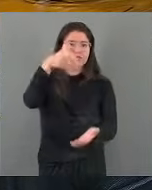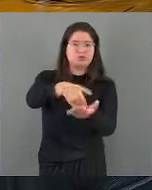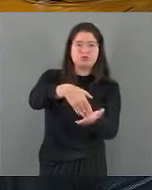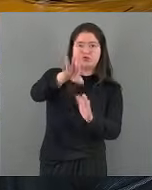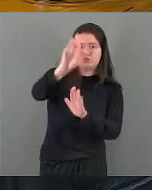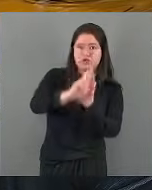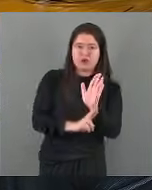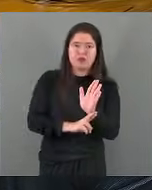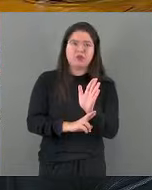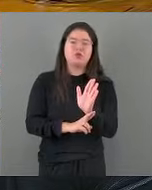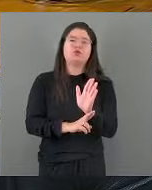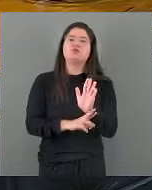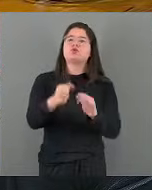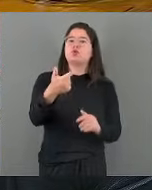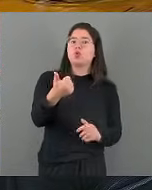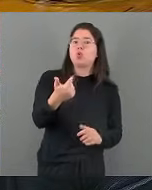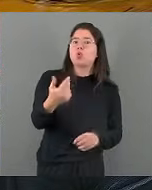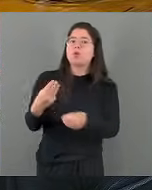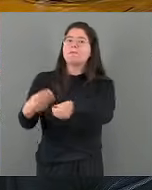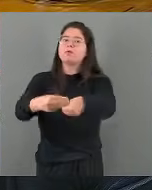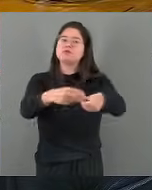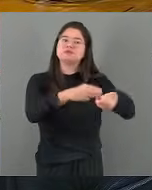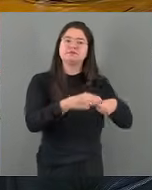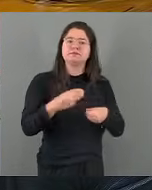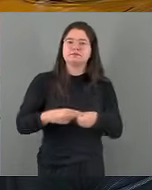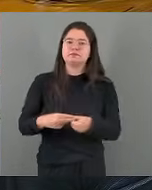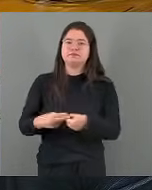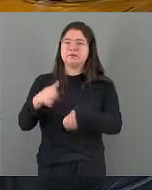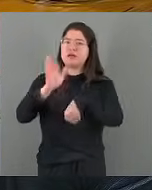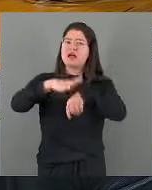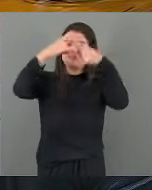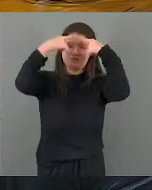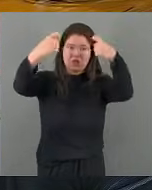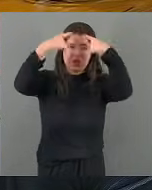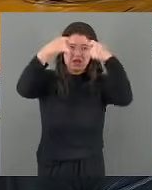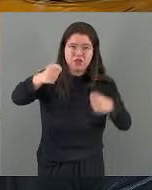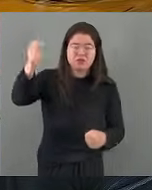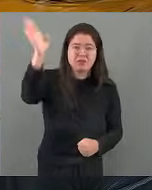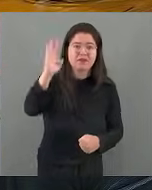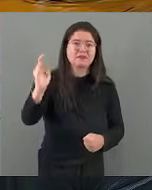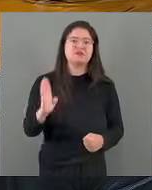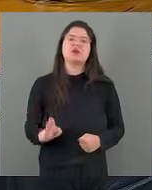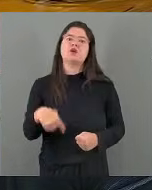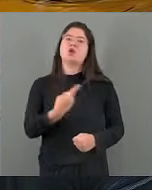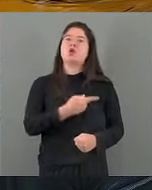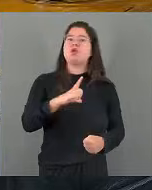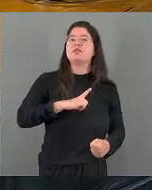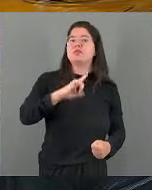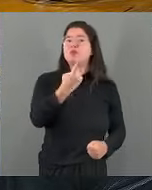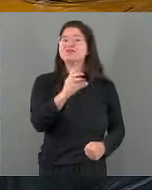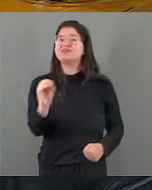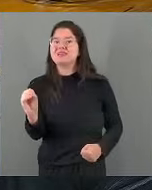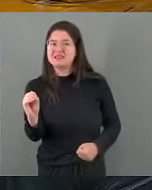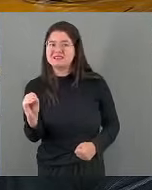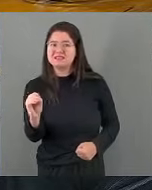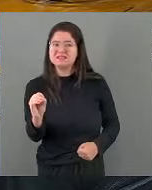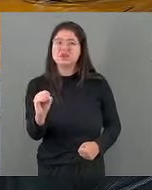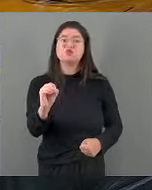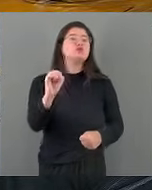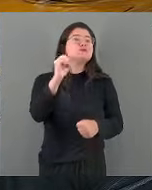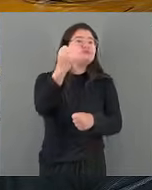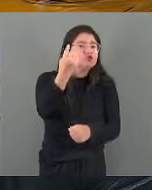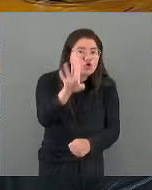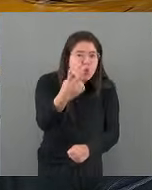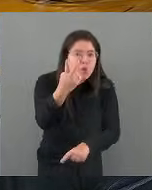relatório, dos 12 municípios mais violentos do Brasil, nós temos 10 em apenas 2 estados.